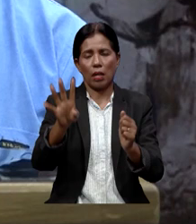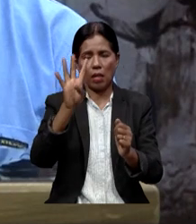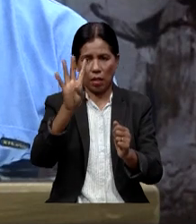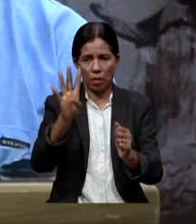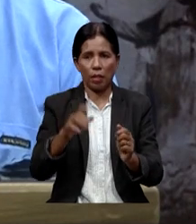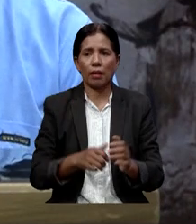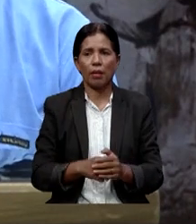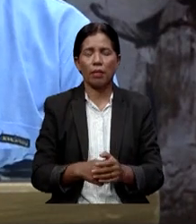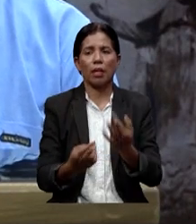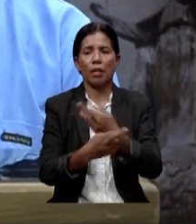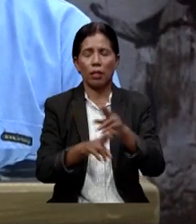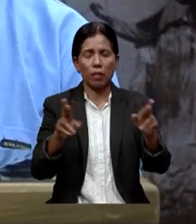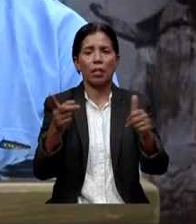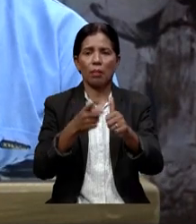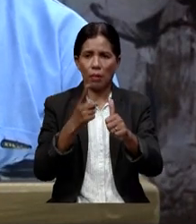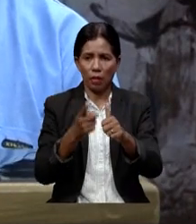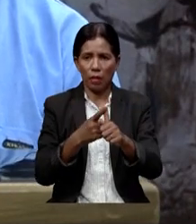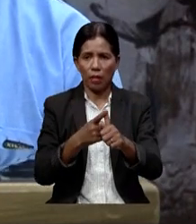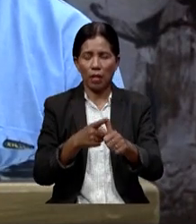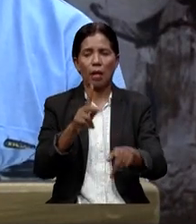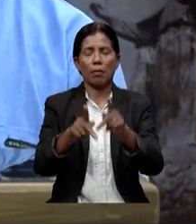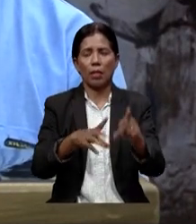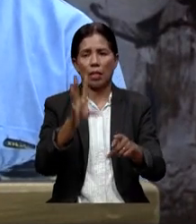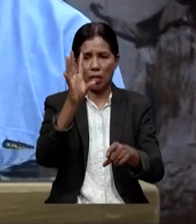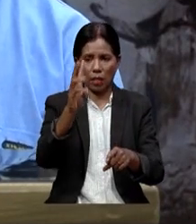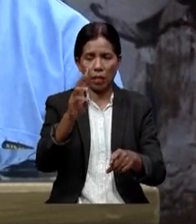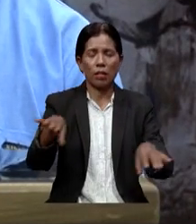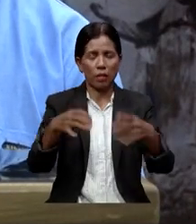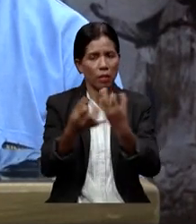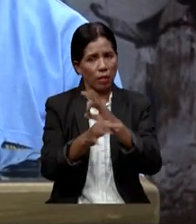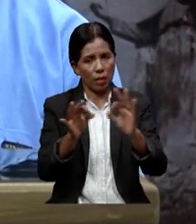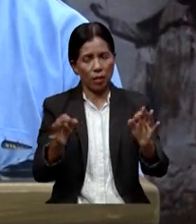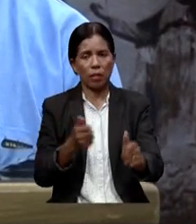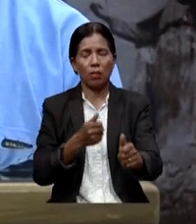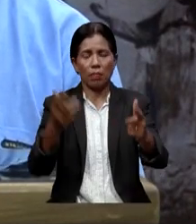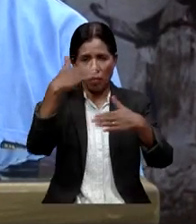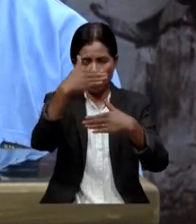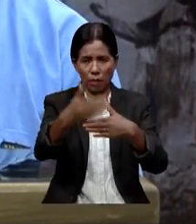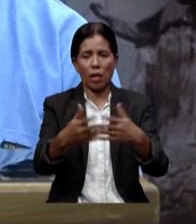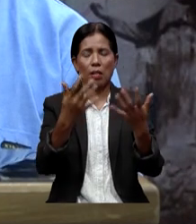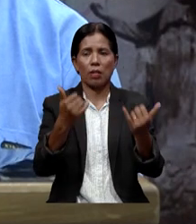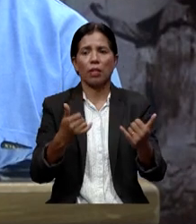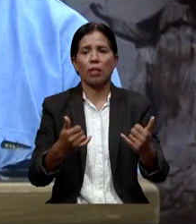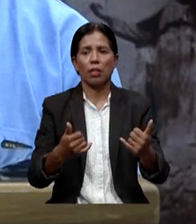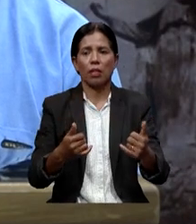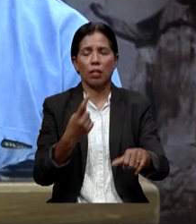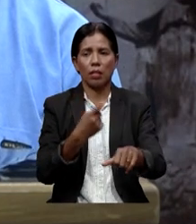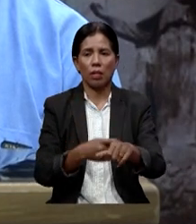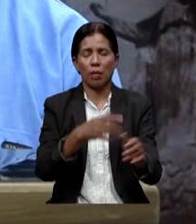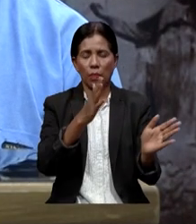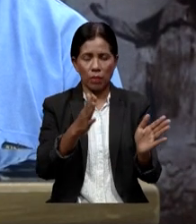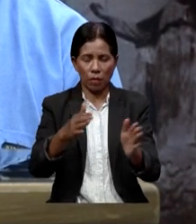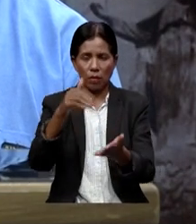B. E os resultados primeiro, na INEN, serviço de ONA, tu irmã agora já em processo de estudo